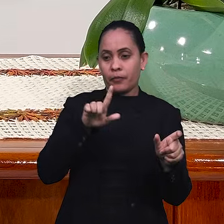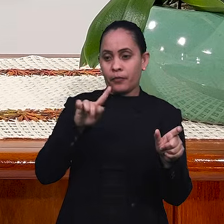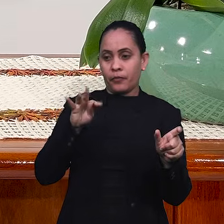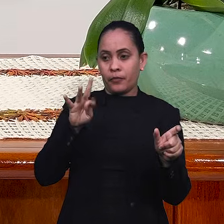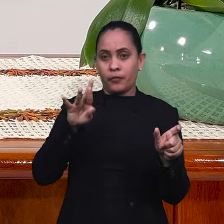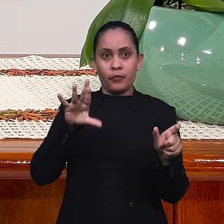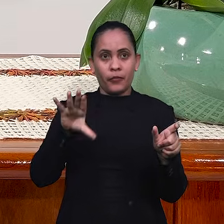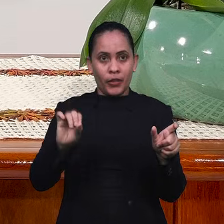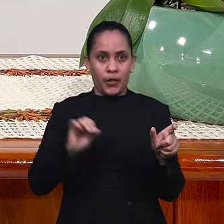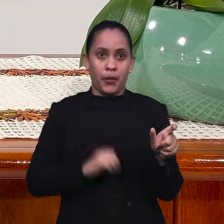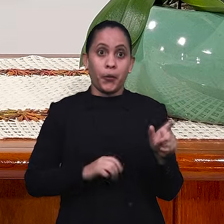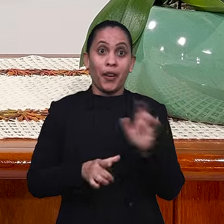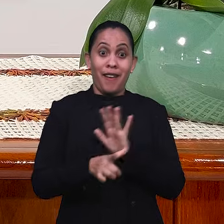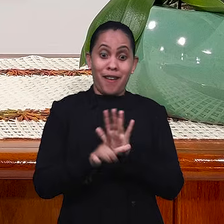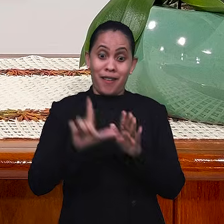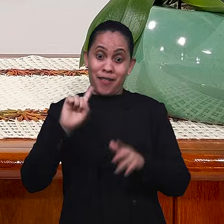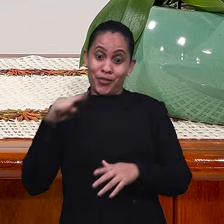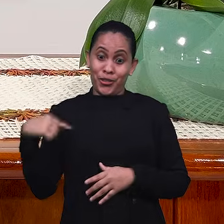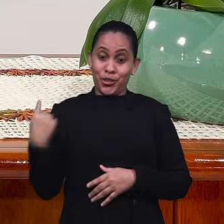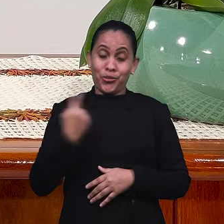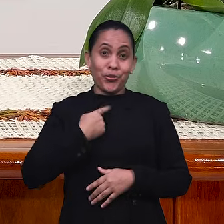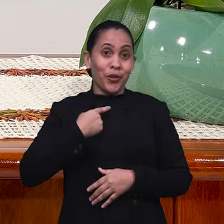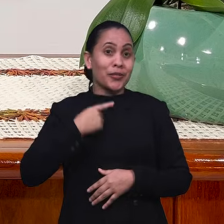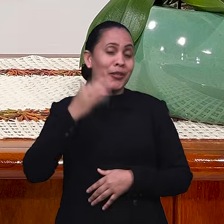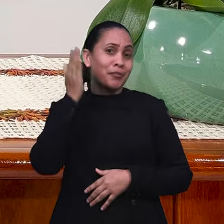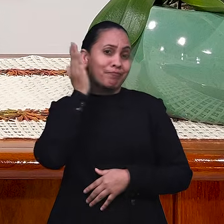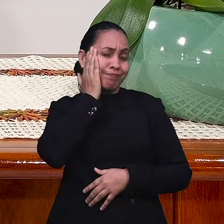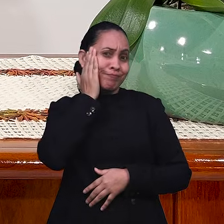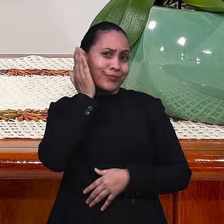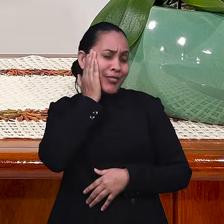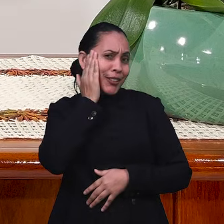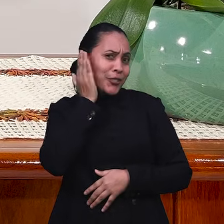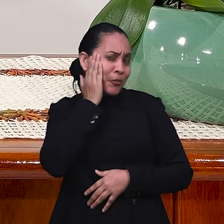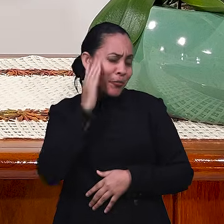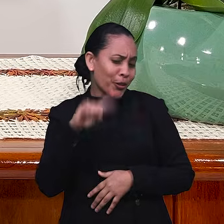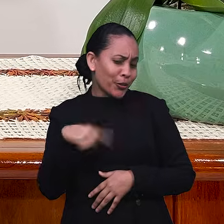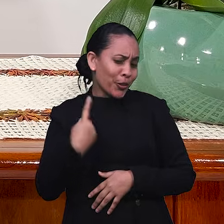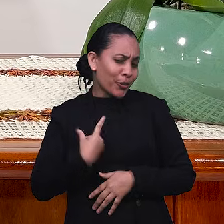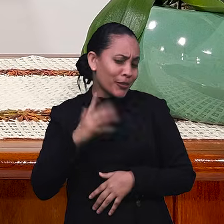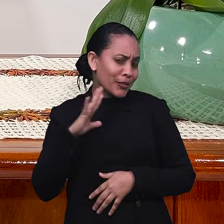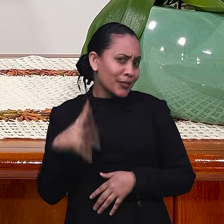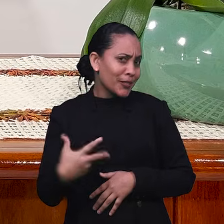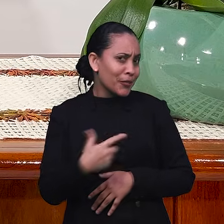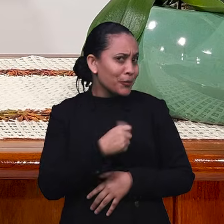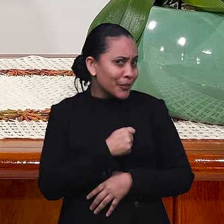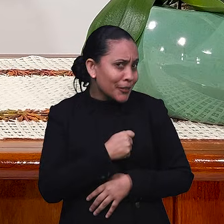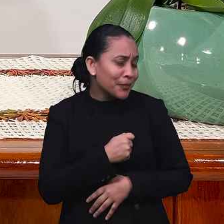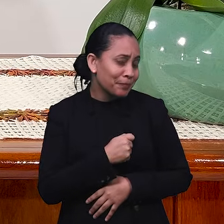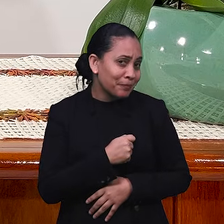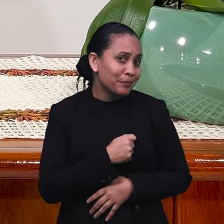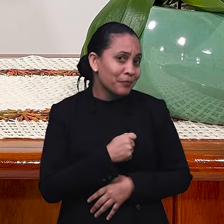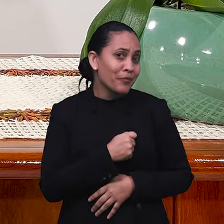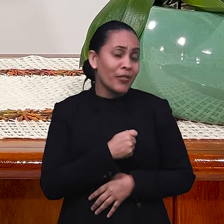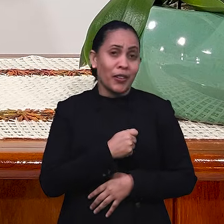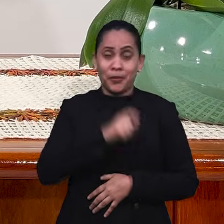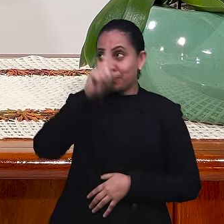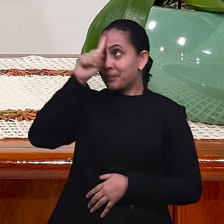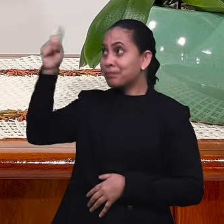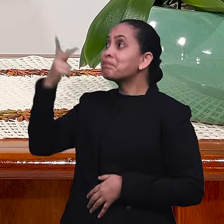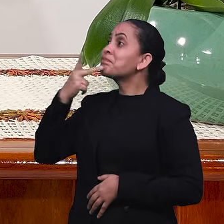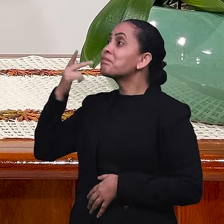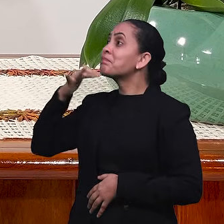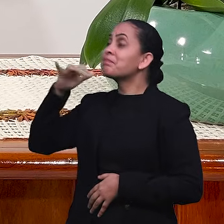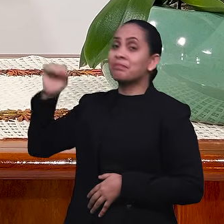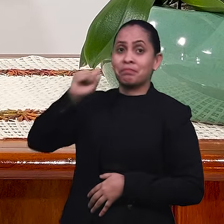dizer, antes de nós termos consciência da nossa salvação, nós somos eleitos.